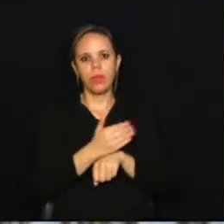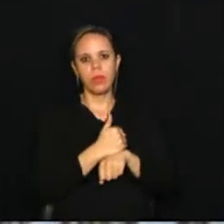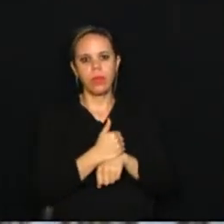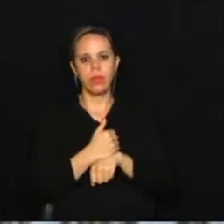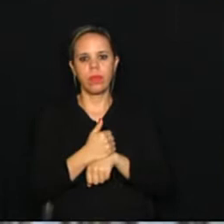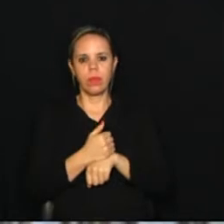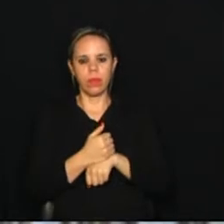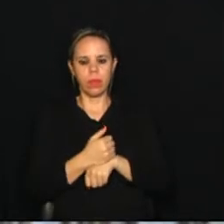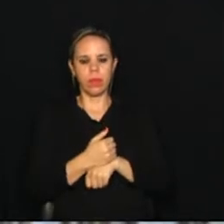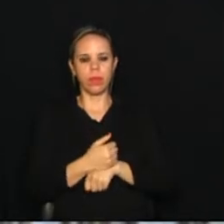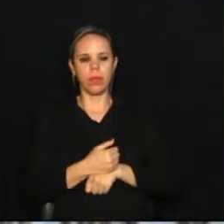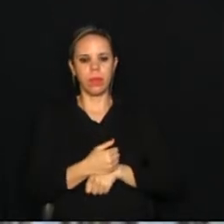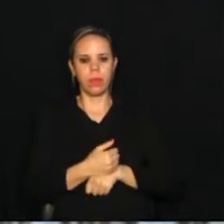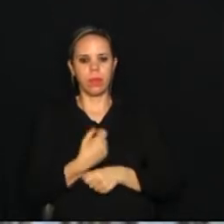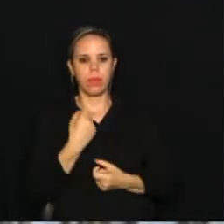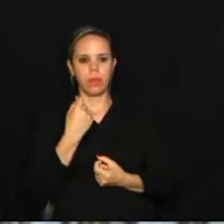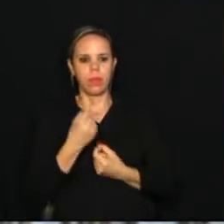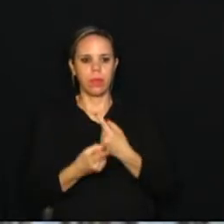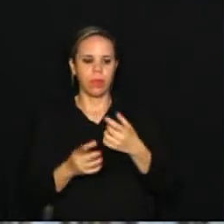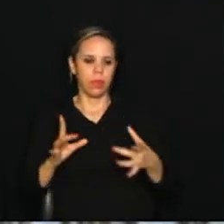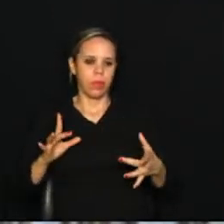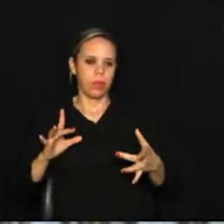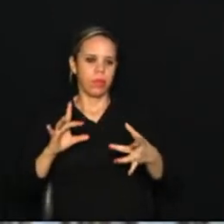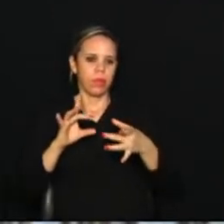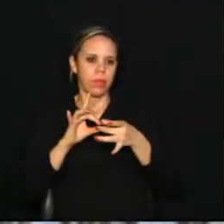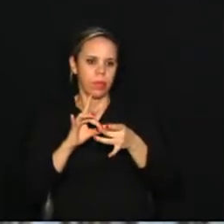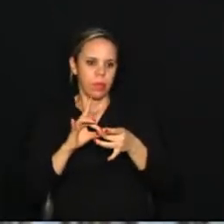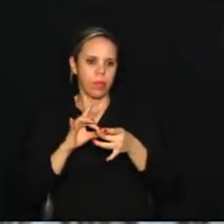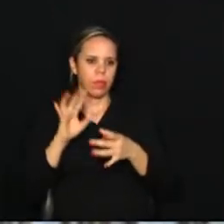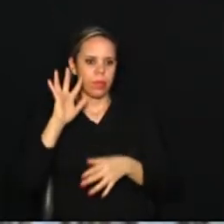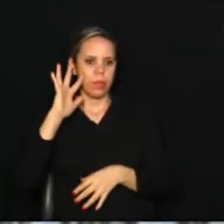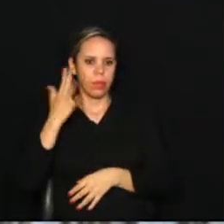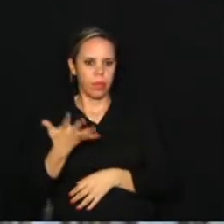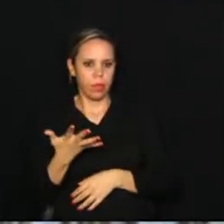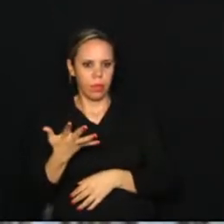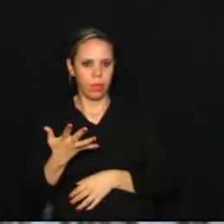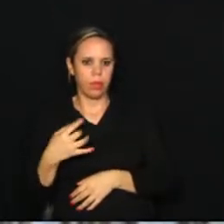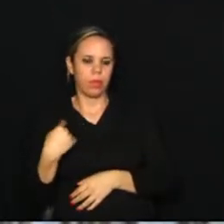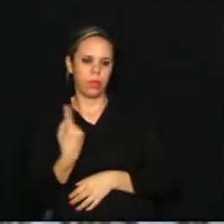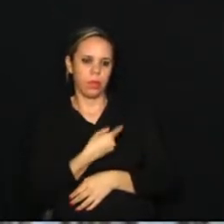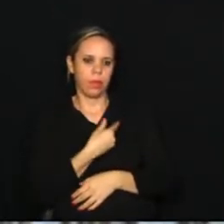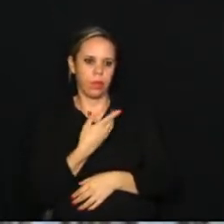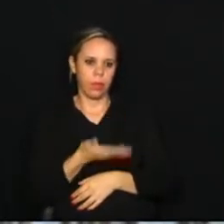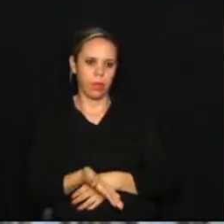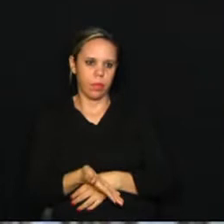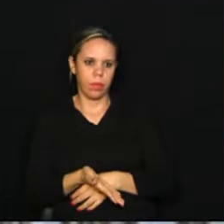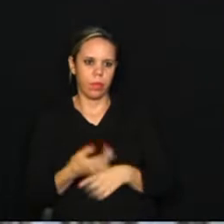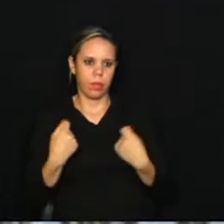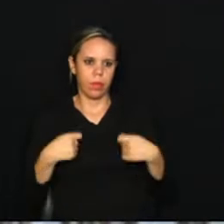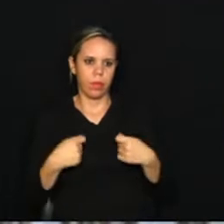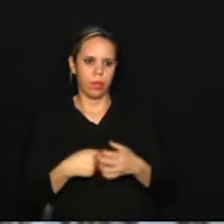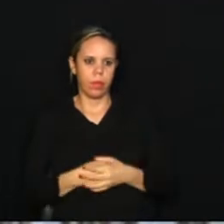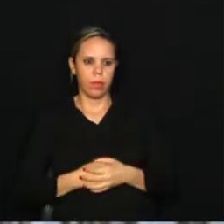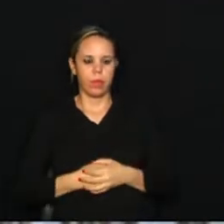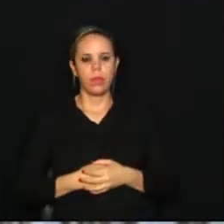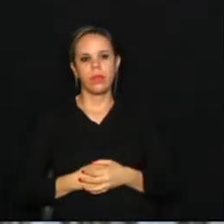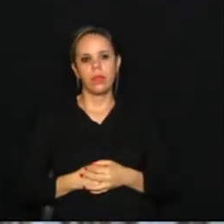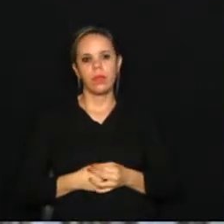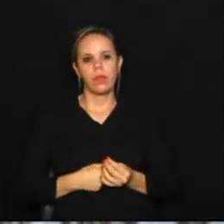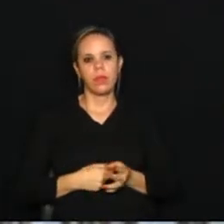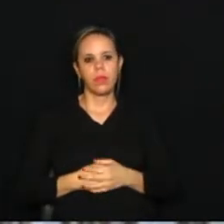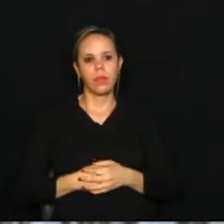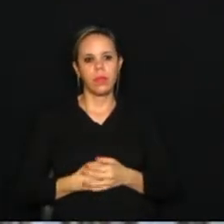anteriores algum vínculo com as soluções que nós precisávamos. Então,